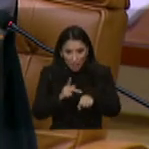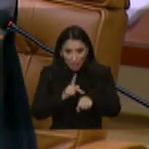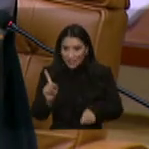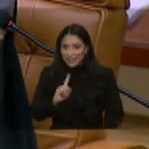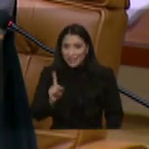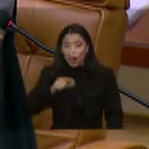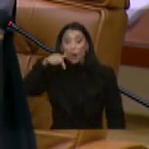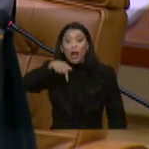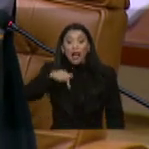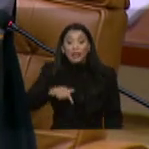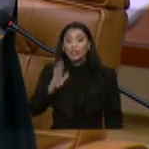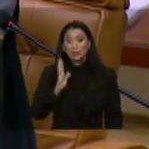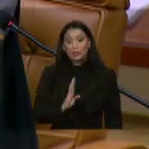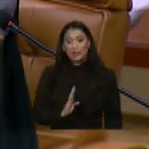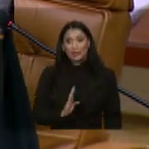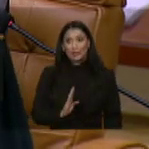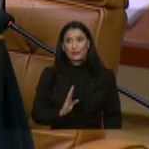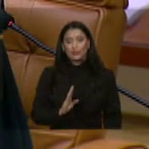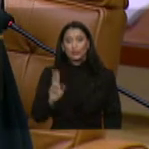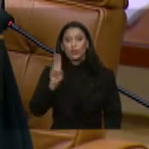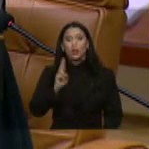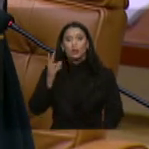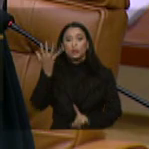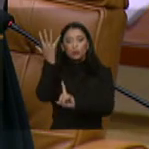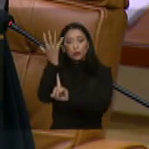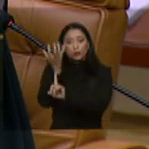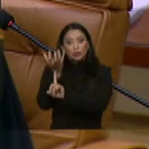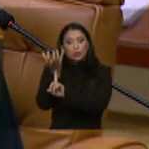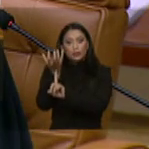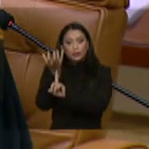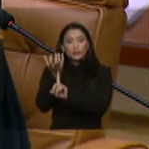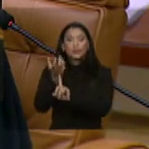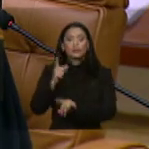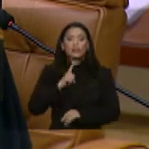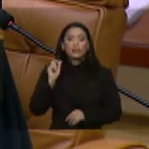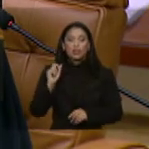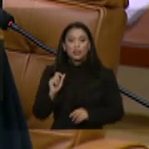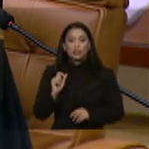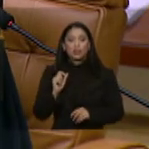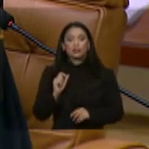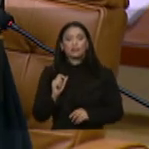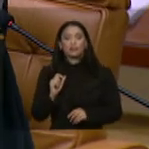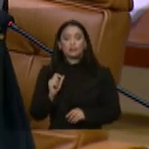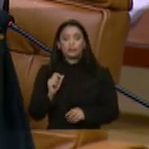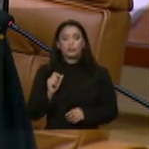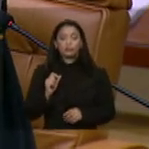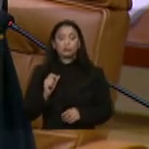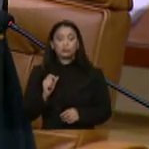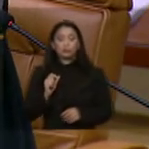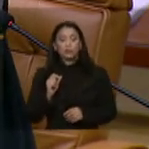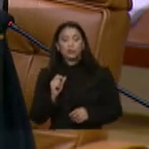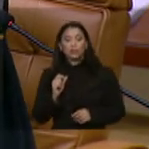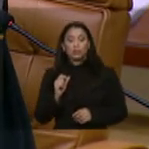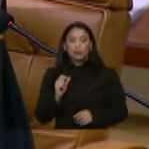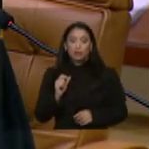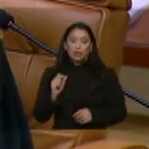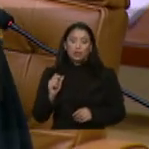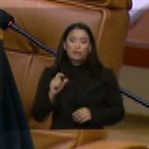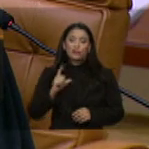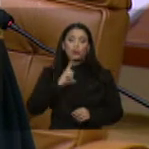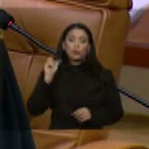as antenas brasileiras e tentando afetar as eleições brasileiras atos praticados no Brasil responsabilidade no